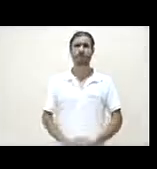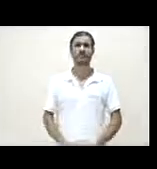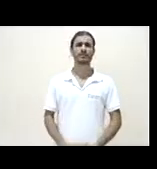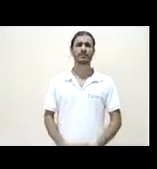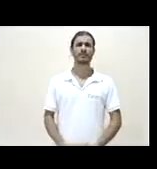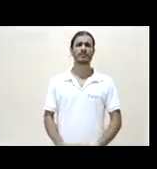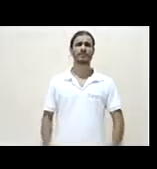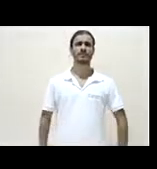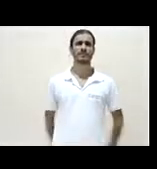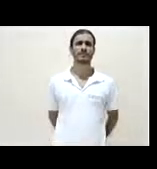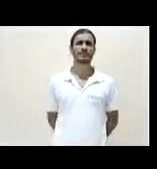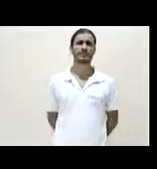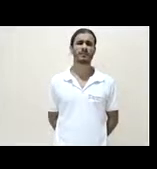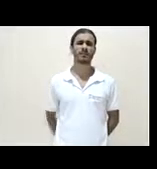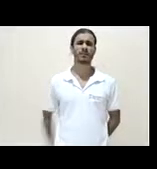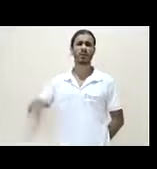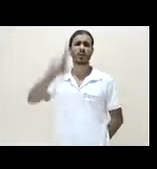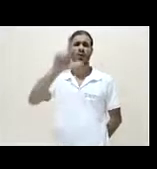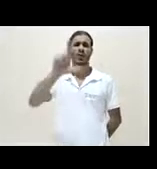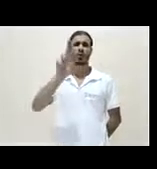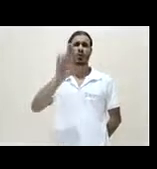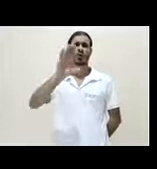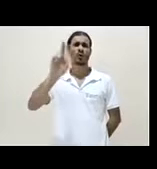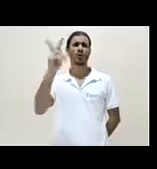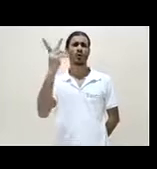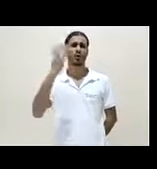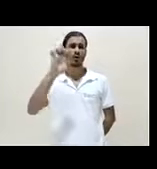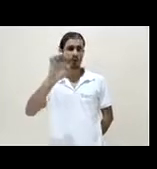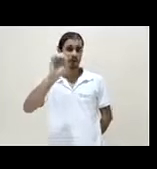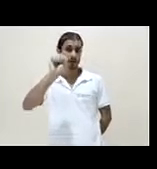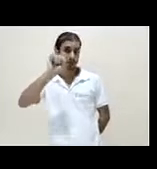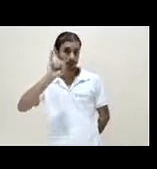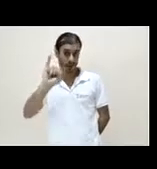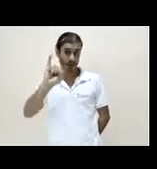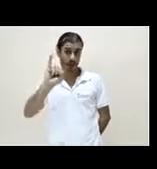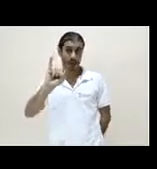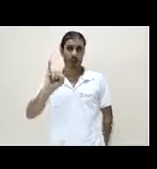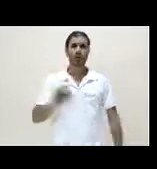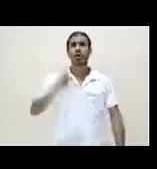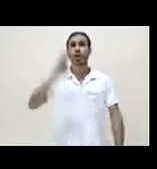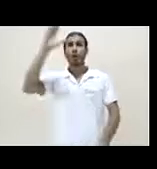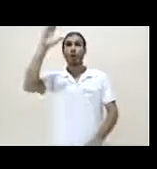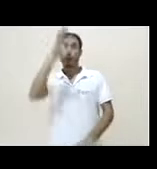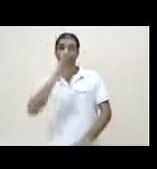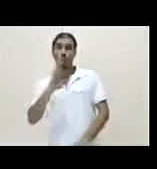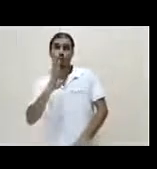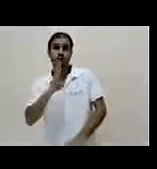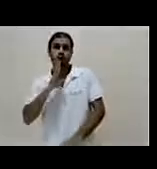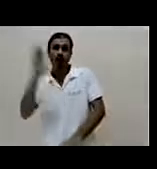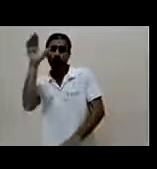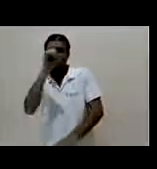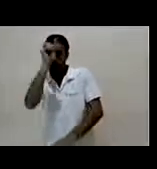que você investiga para conhecer e você conhece para agir. Então, se você não conhece, se você